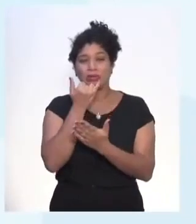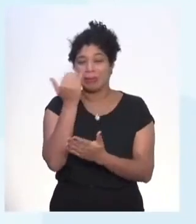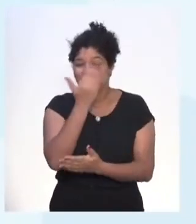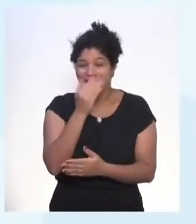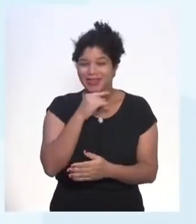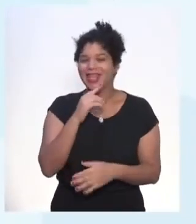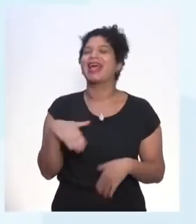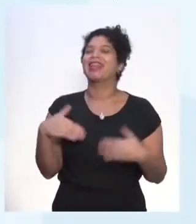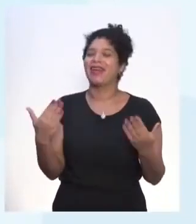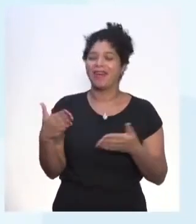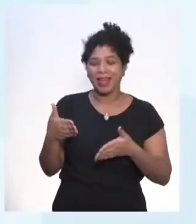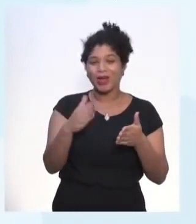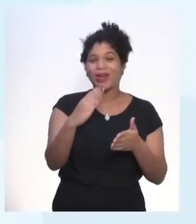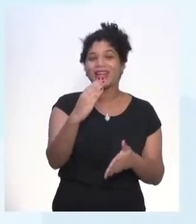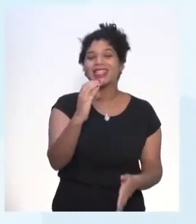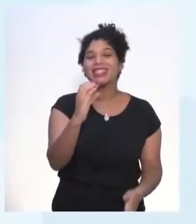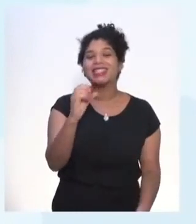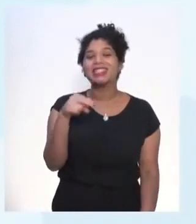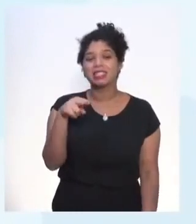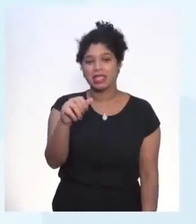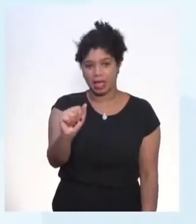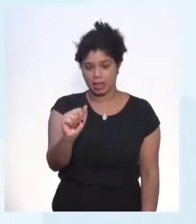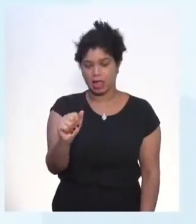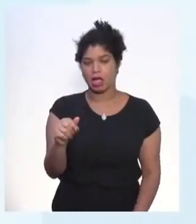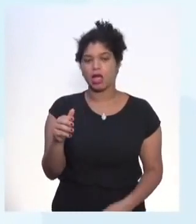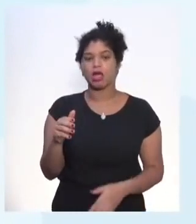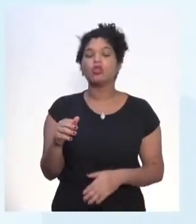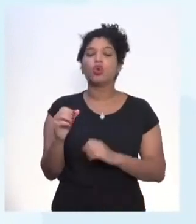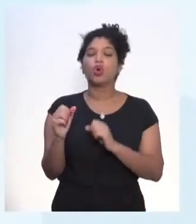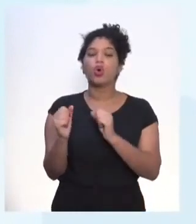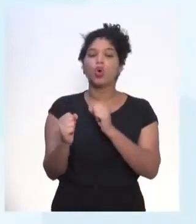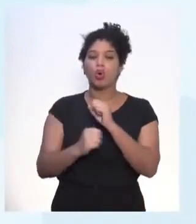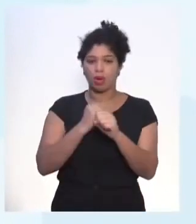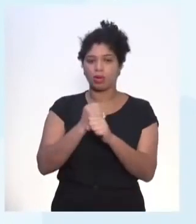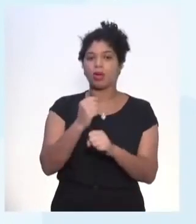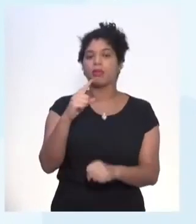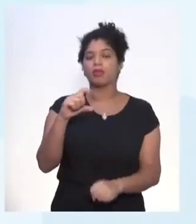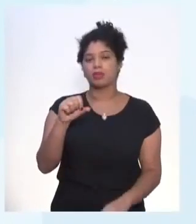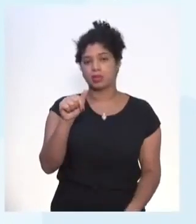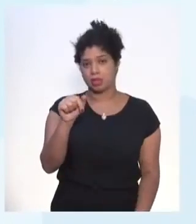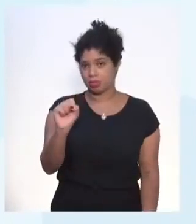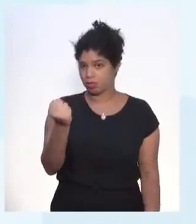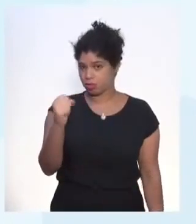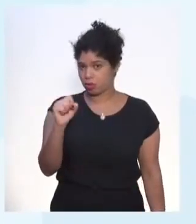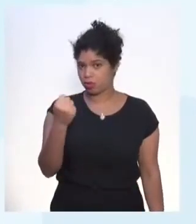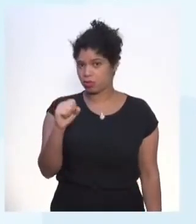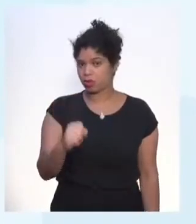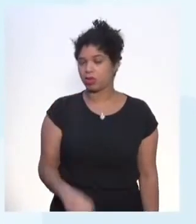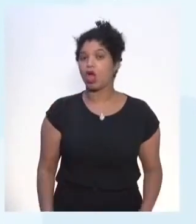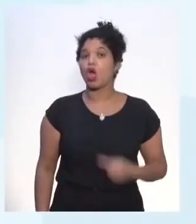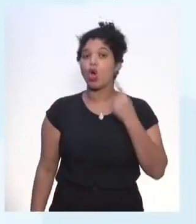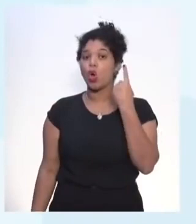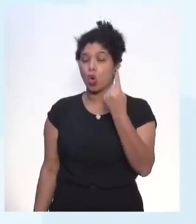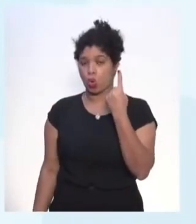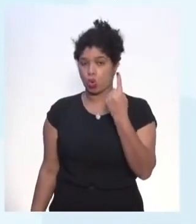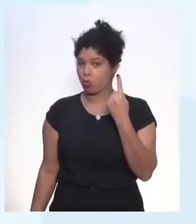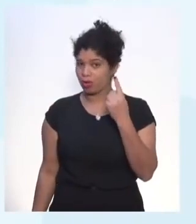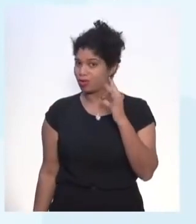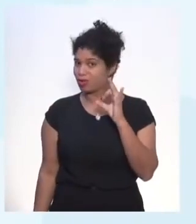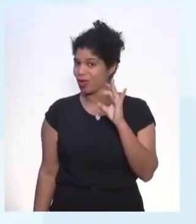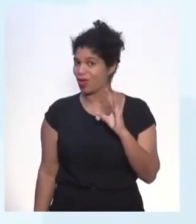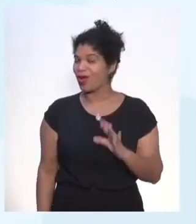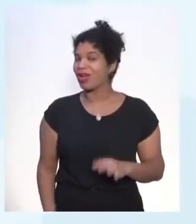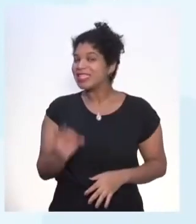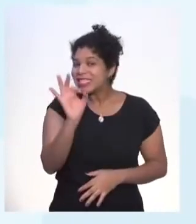Em 1978, tá? Então, vocês vão ter que, apenas uma alternativa está correta, tá? E, de acordo com o que a